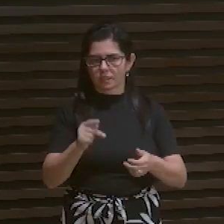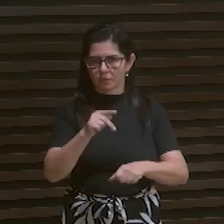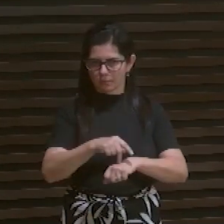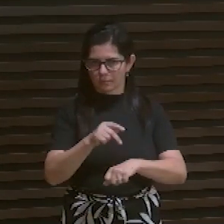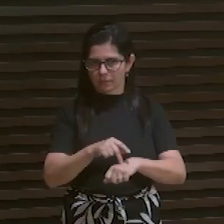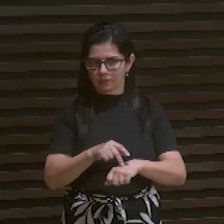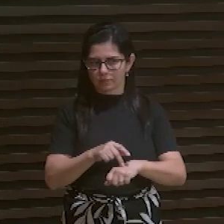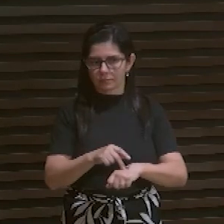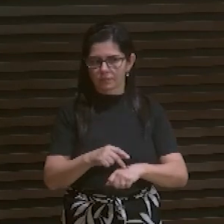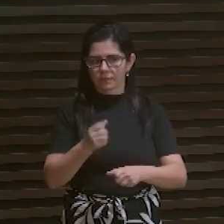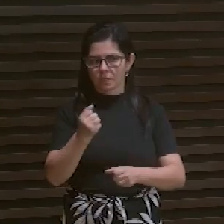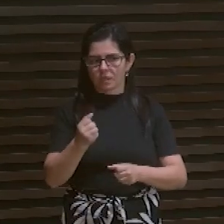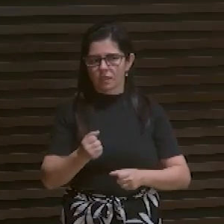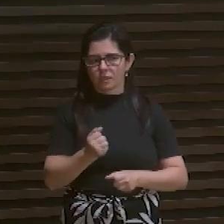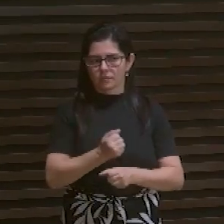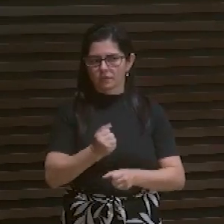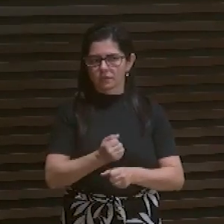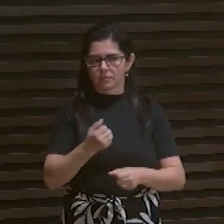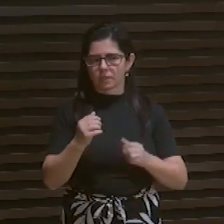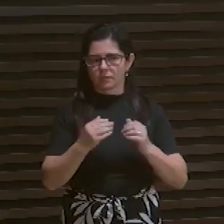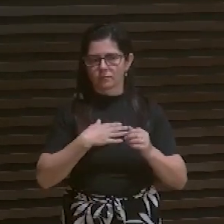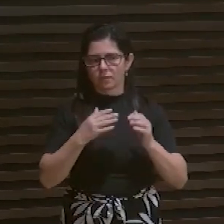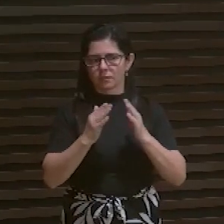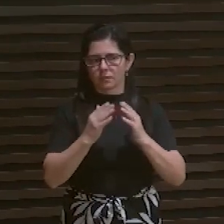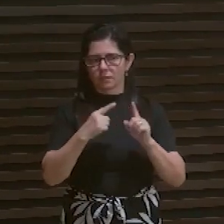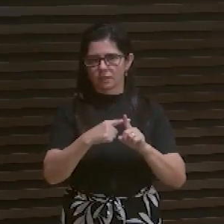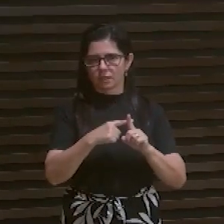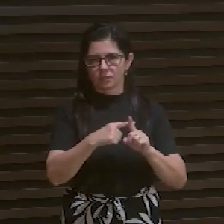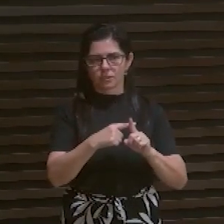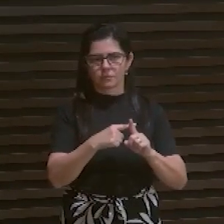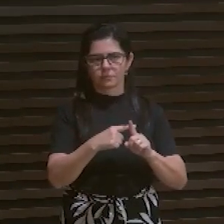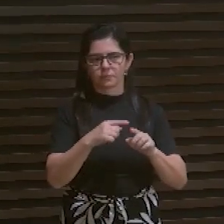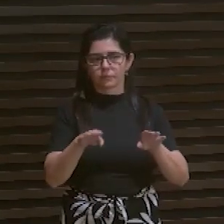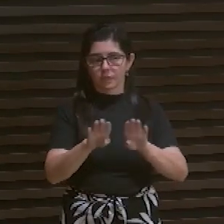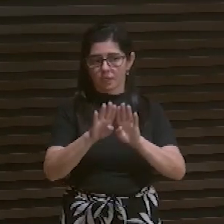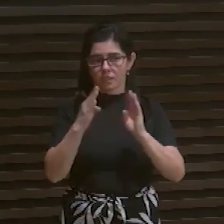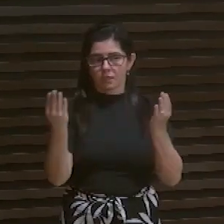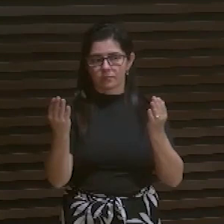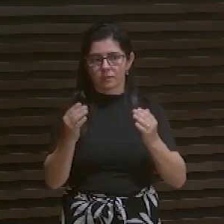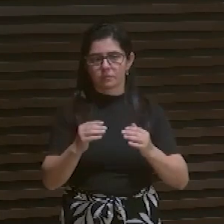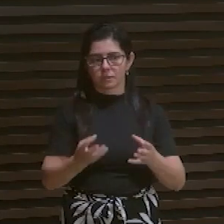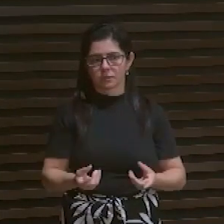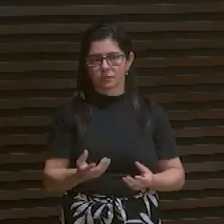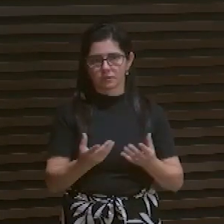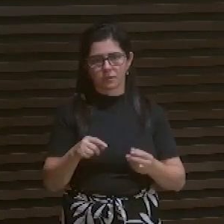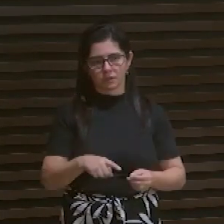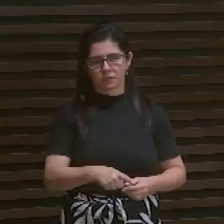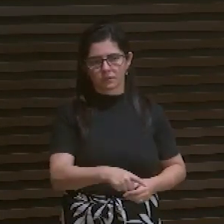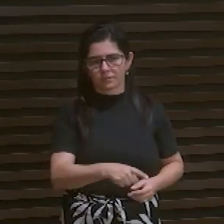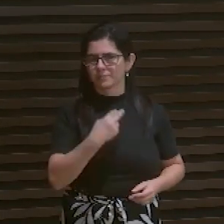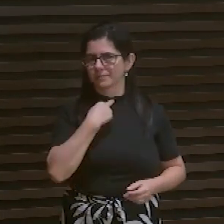não poderão vencê-la." Então, quem que vai edificar a igreja? Jesus vai edificar a igreja.